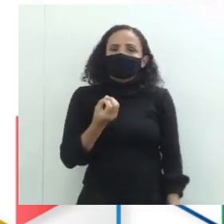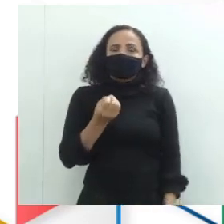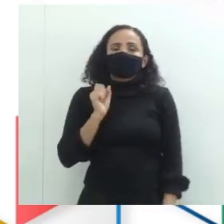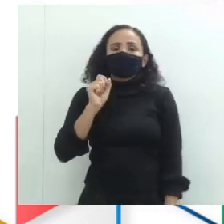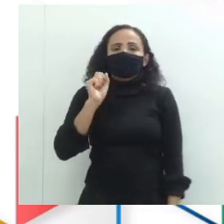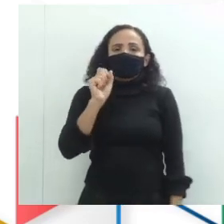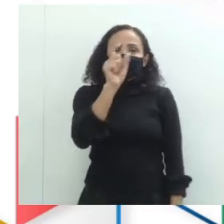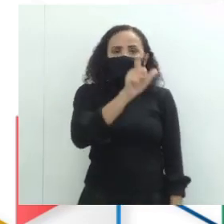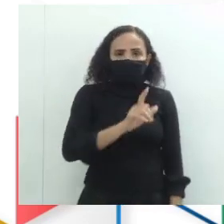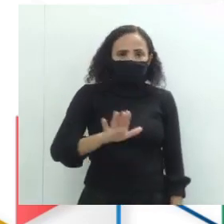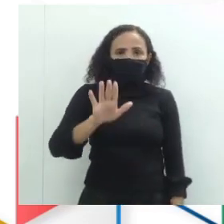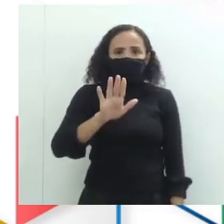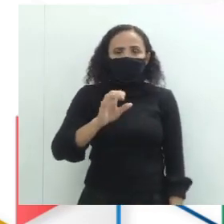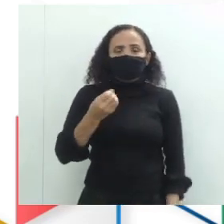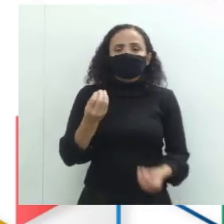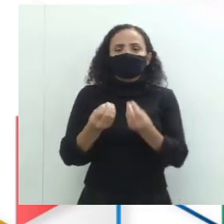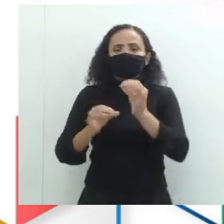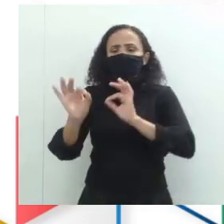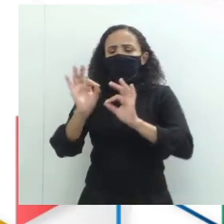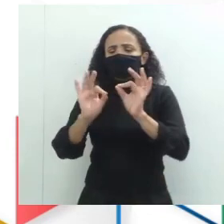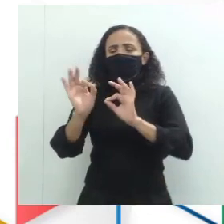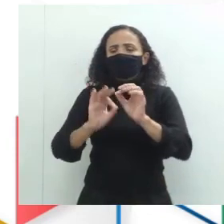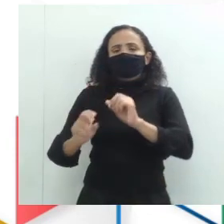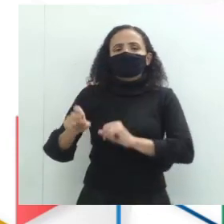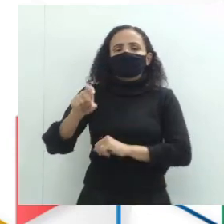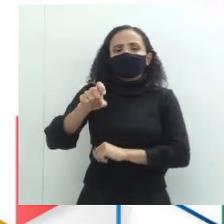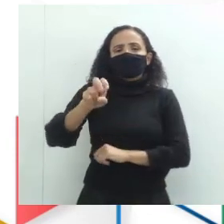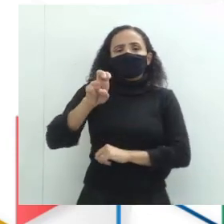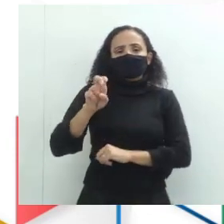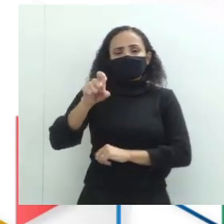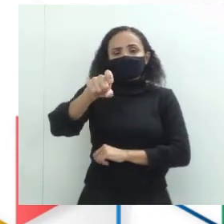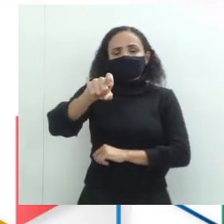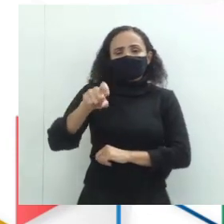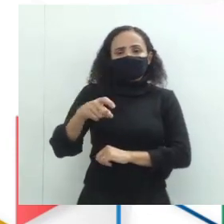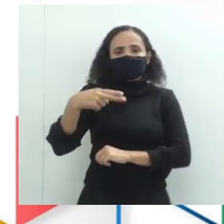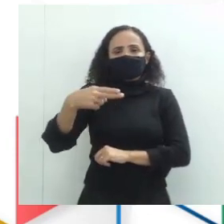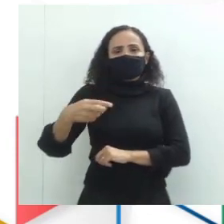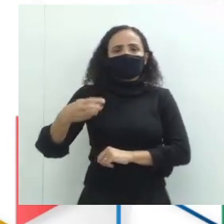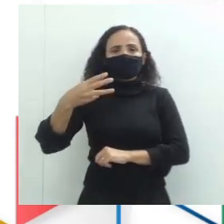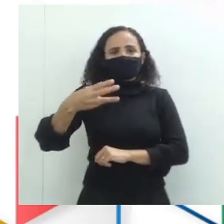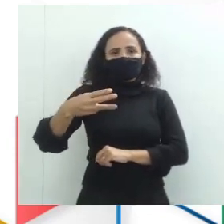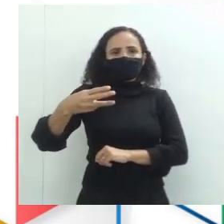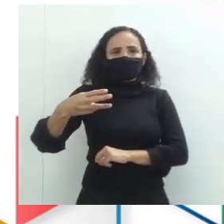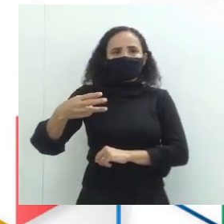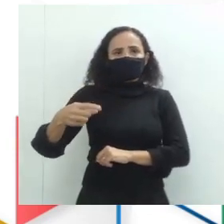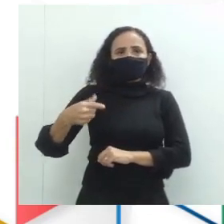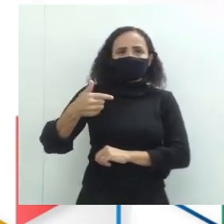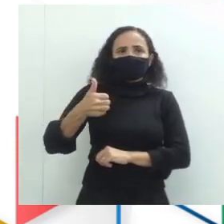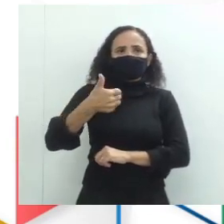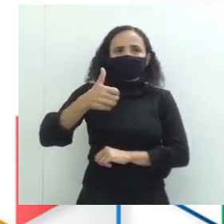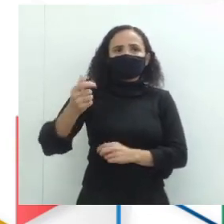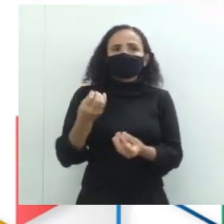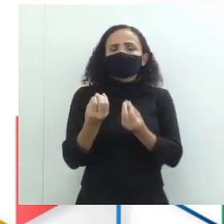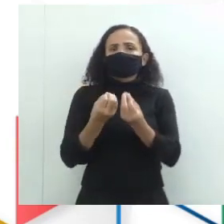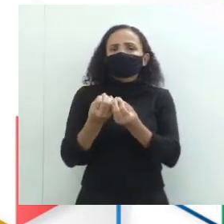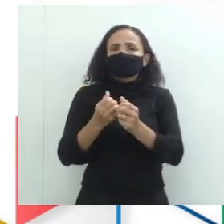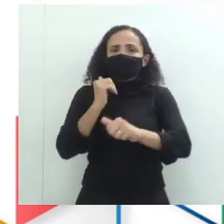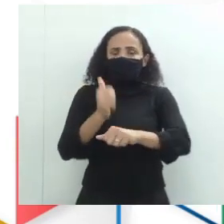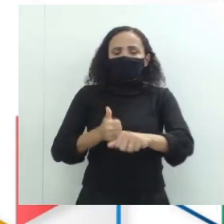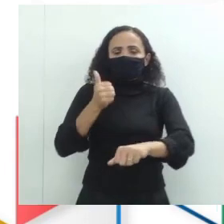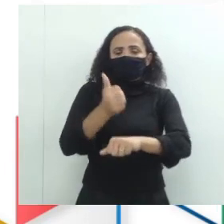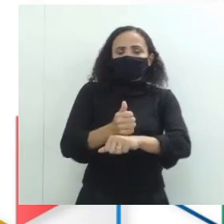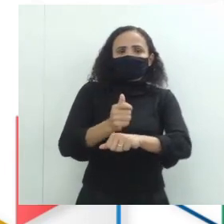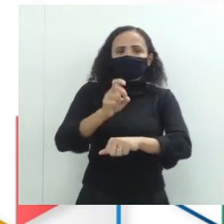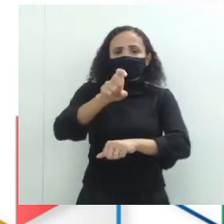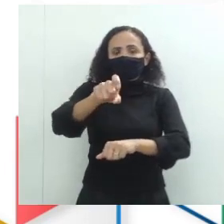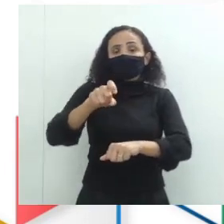assim, eu pego aquela parte de cima lá, ó, 5x menos 4 igual a 3x mais 12. Se eu substituir o x por 2, eu